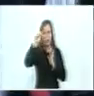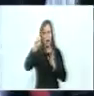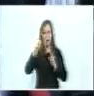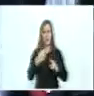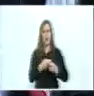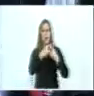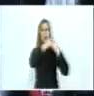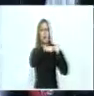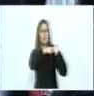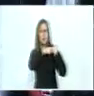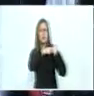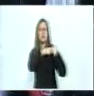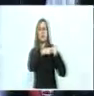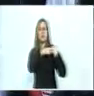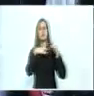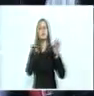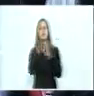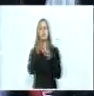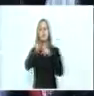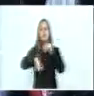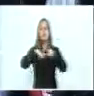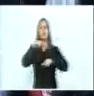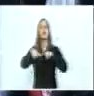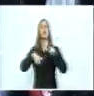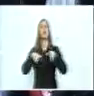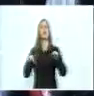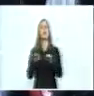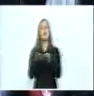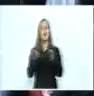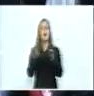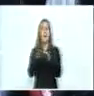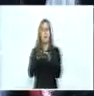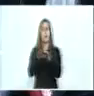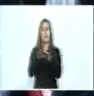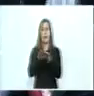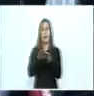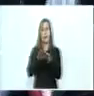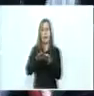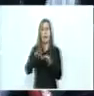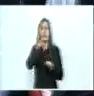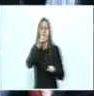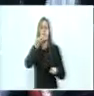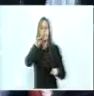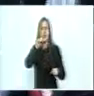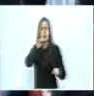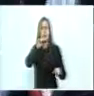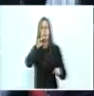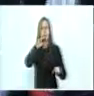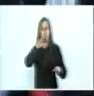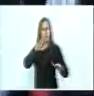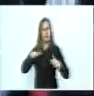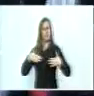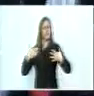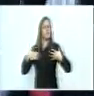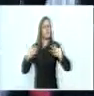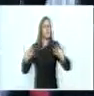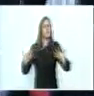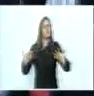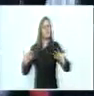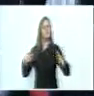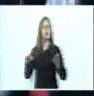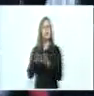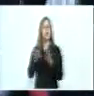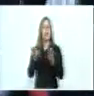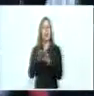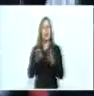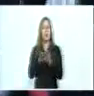responsabilidade. Tivemos que trabalhar para resgatar a autoestima dos servidores municipais e ainda estamos fazendo por